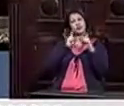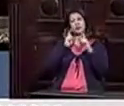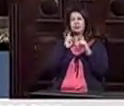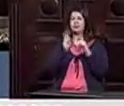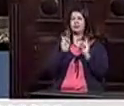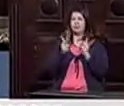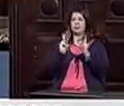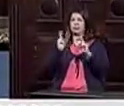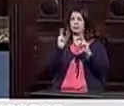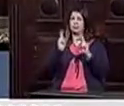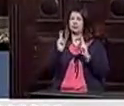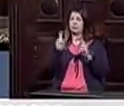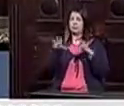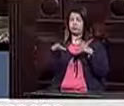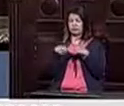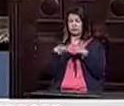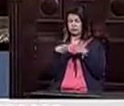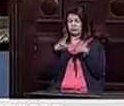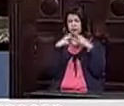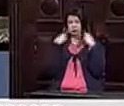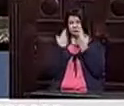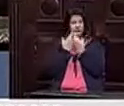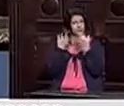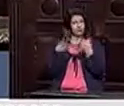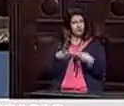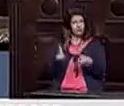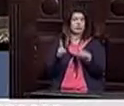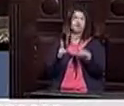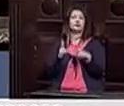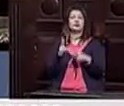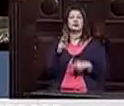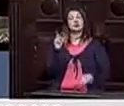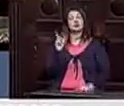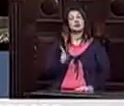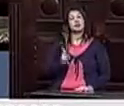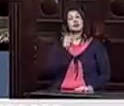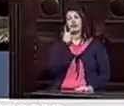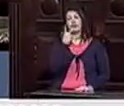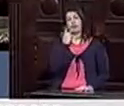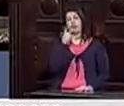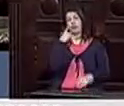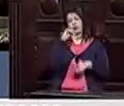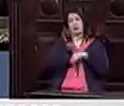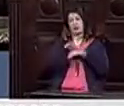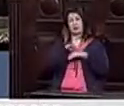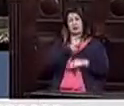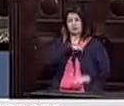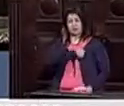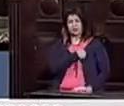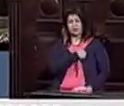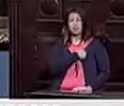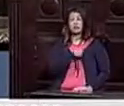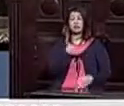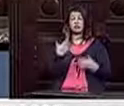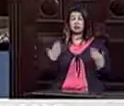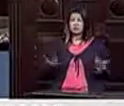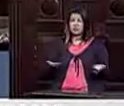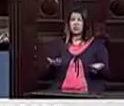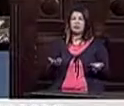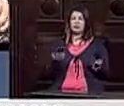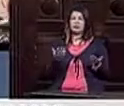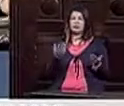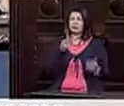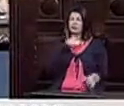cada colégio de líderes e cada vez que nós falamos, por exemplo, sobre incentivos fiscais. Agora há pouco a